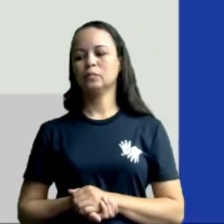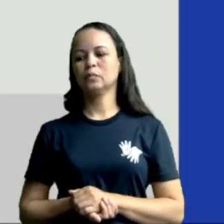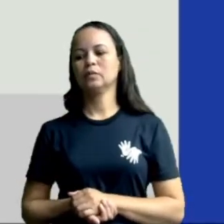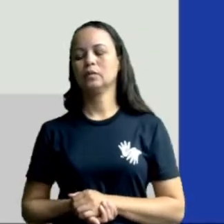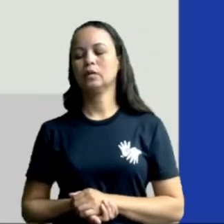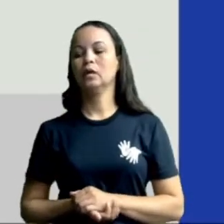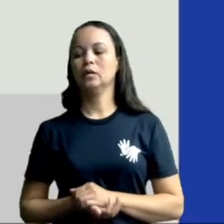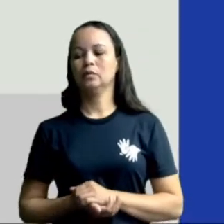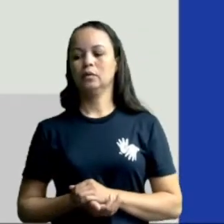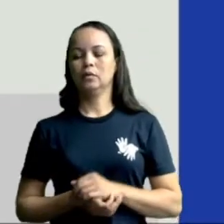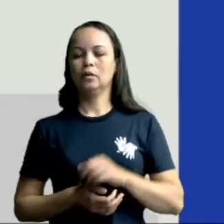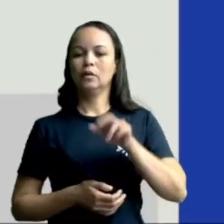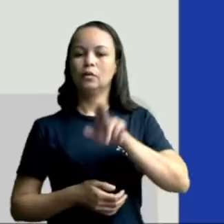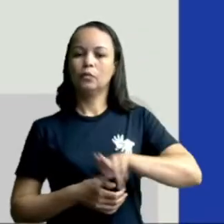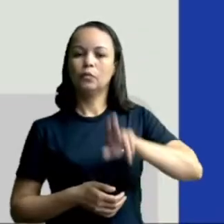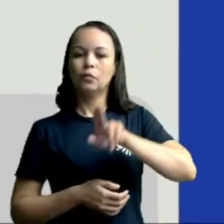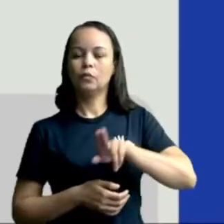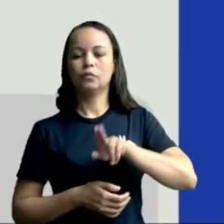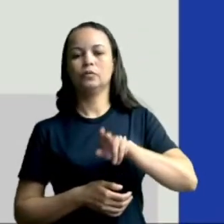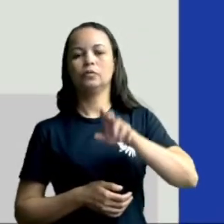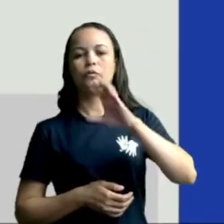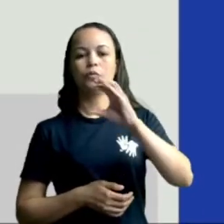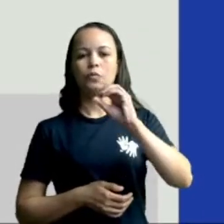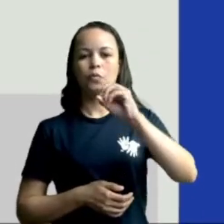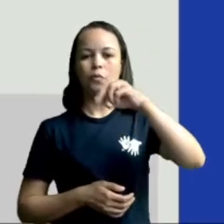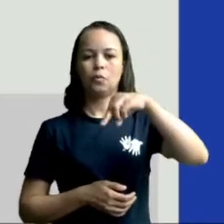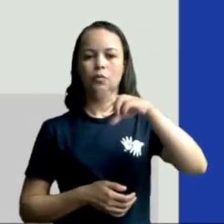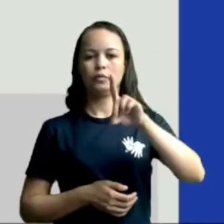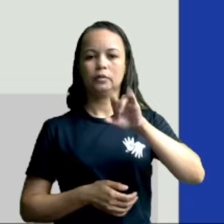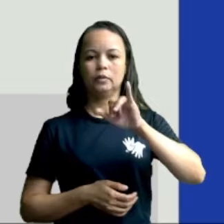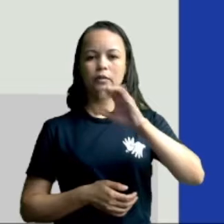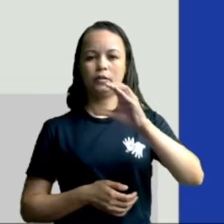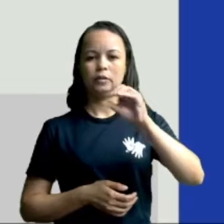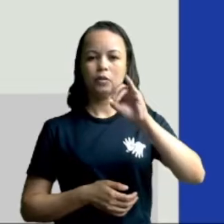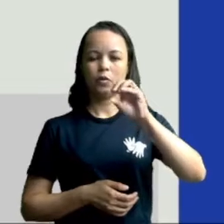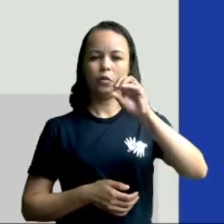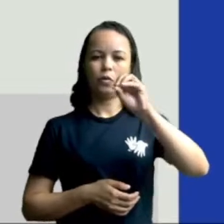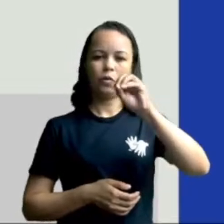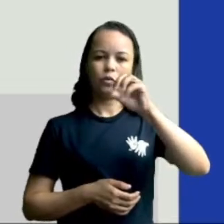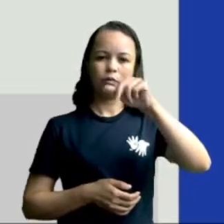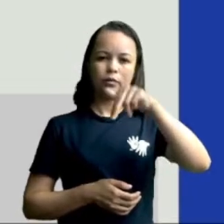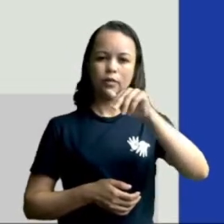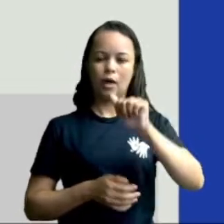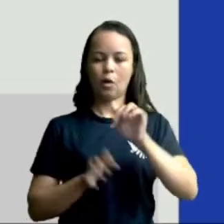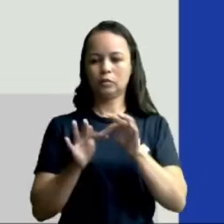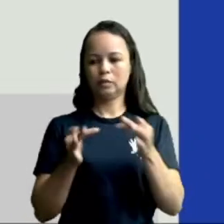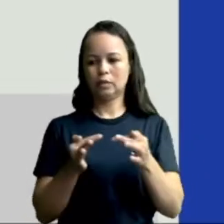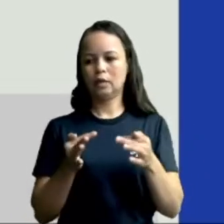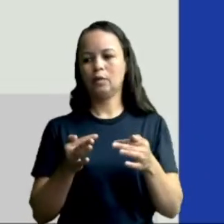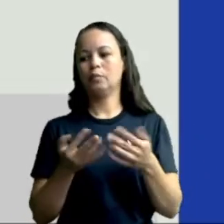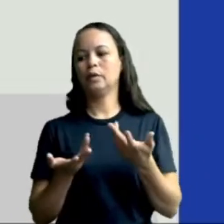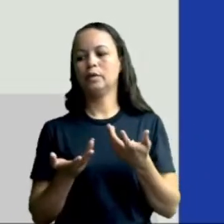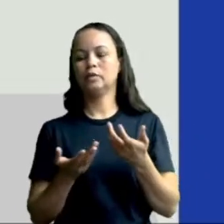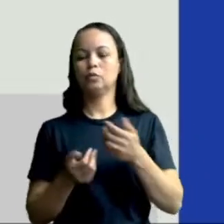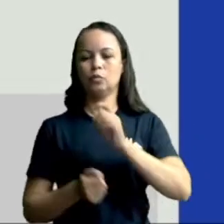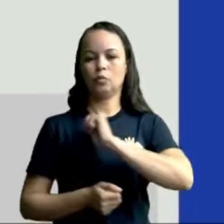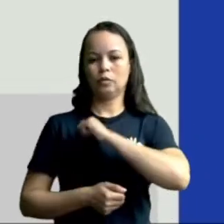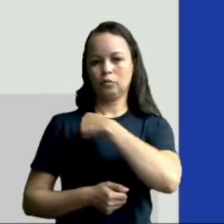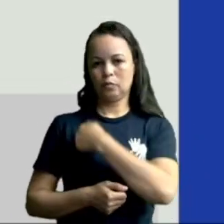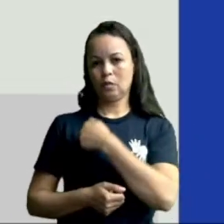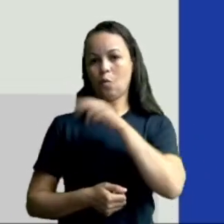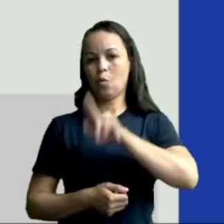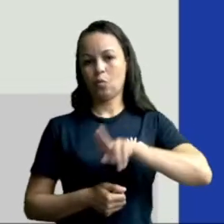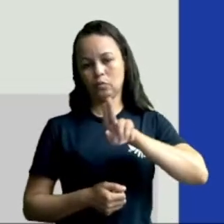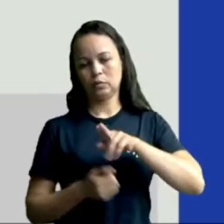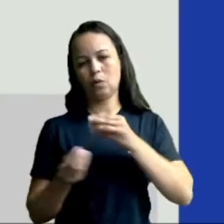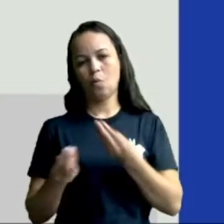del condicional simples de indicativo em espanhol. Então, vamos ver quando é que a gente usa o condicional